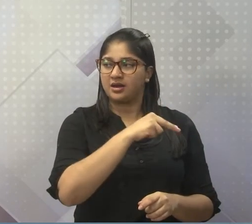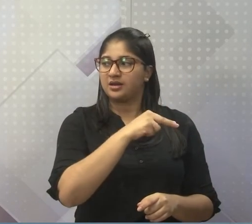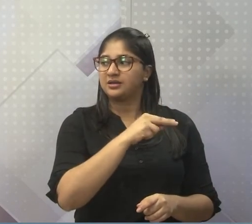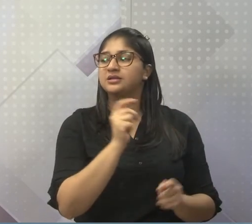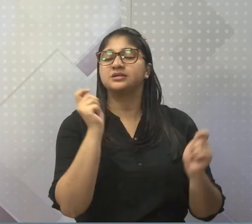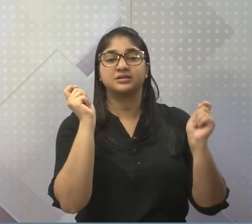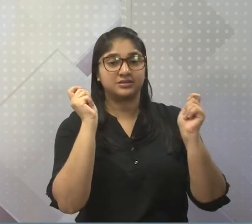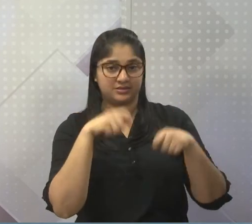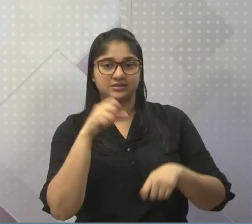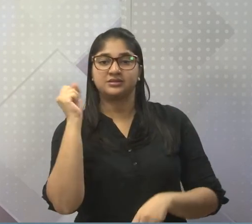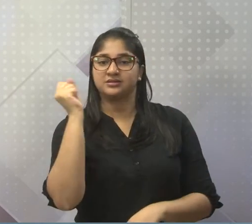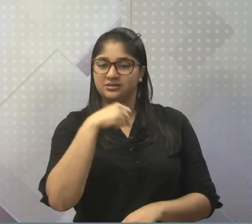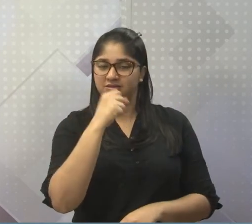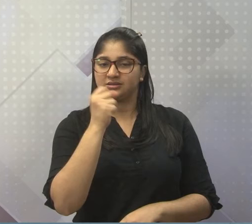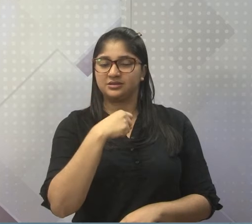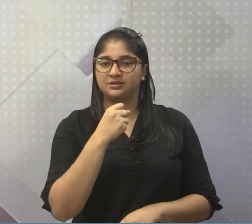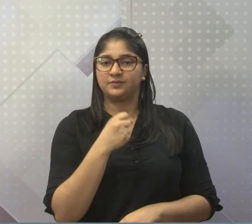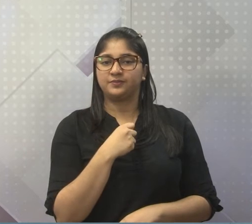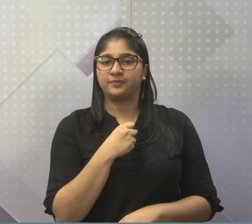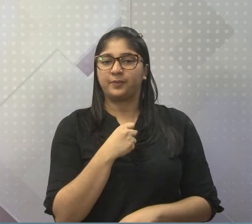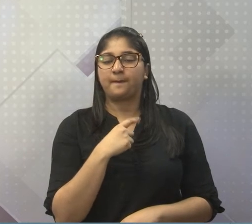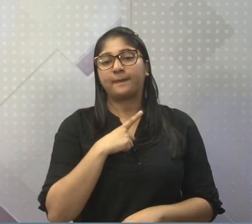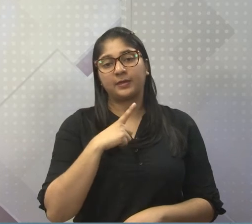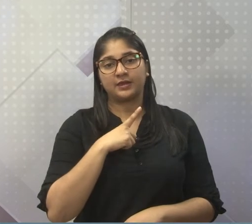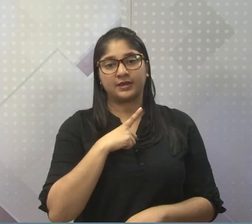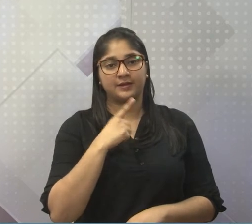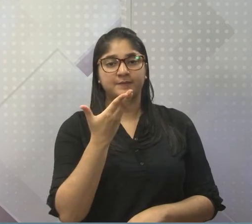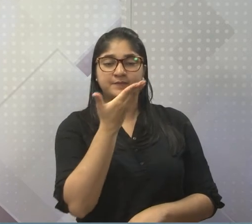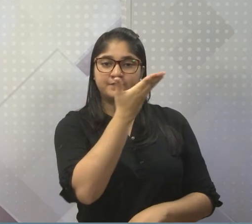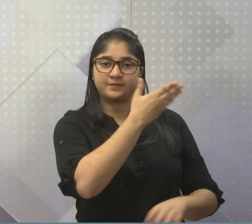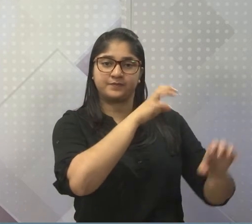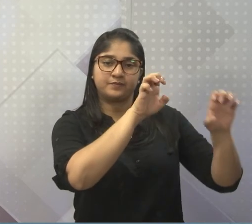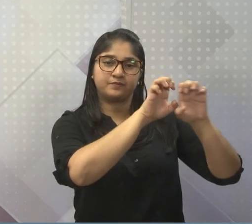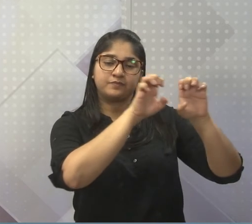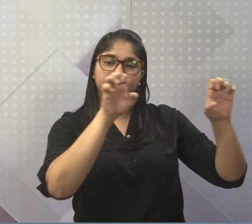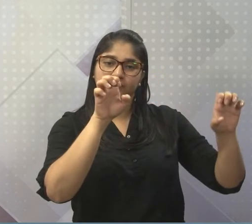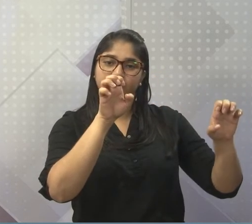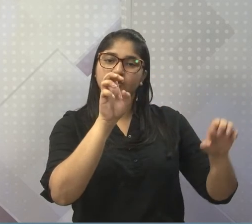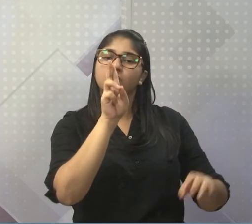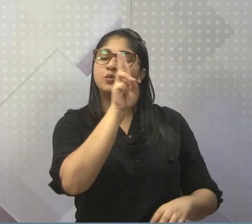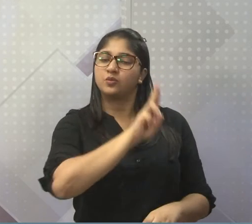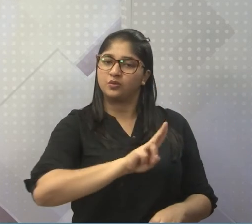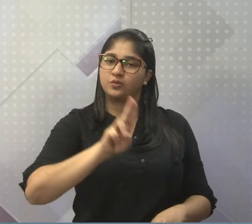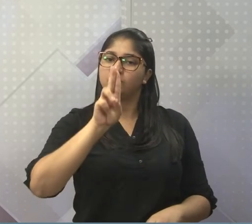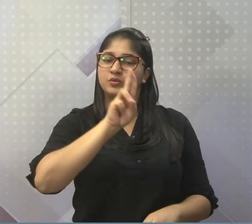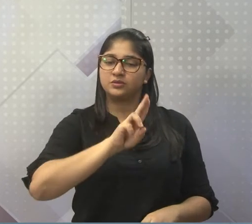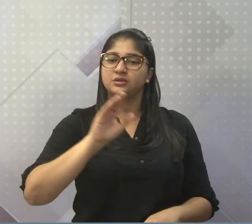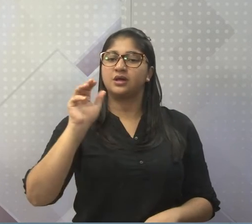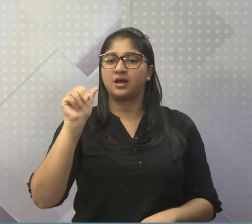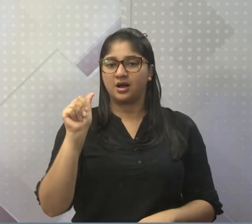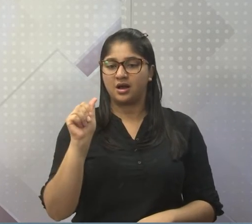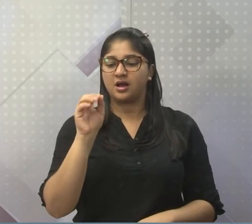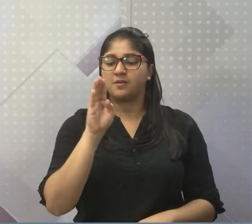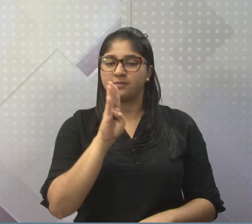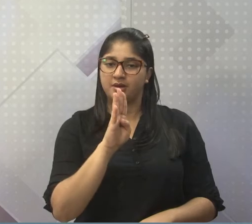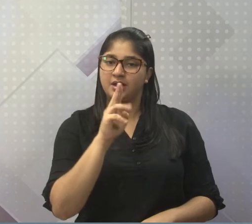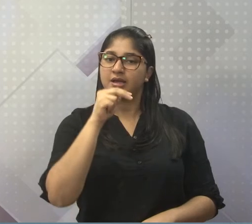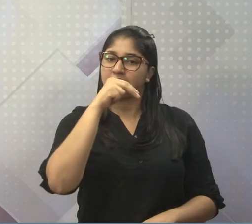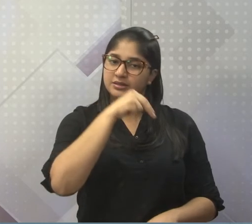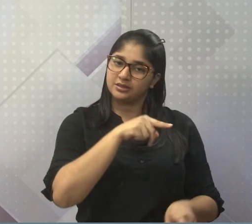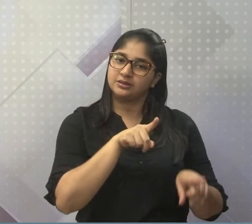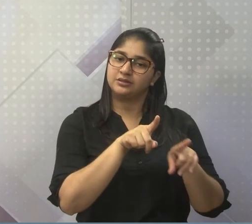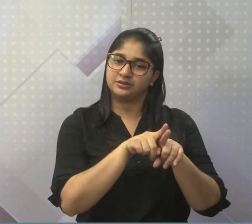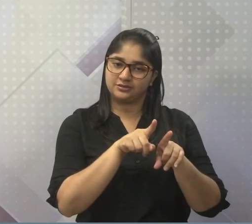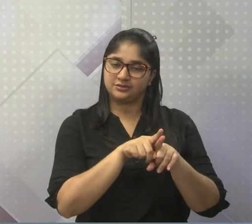gente consegue ver aqui, ó. Nessa relação métrica, usa exatamente A, B e